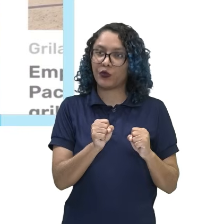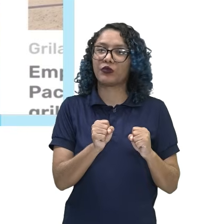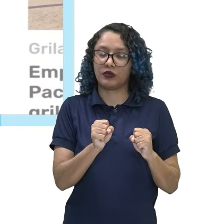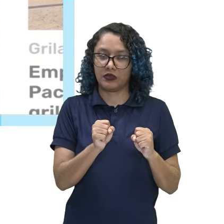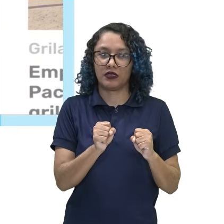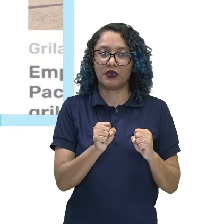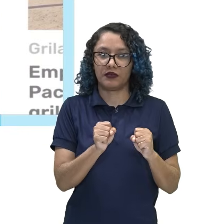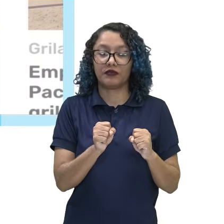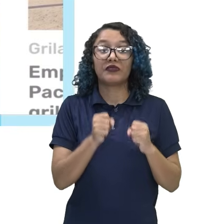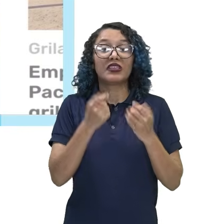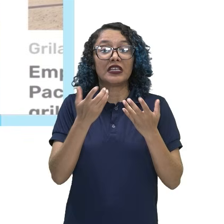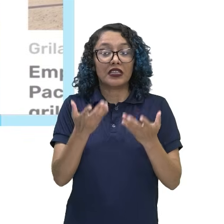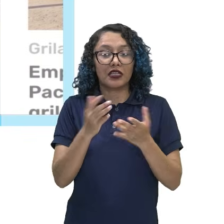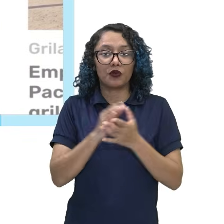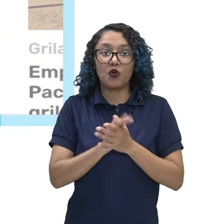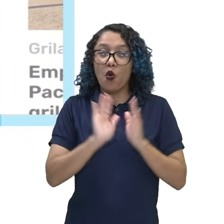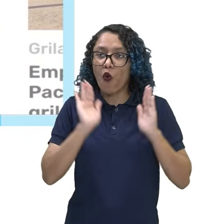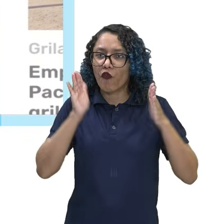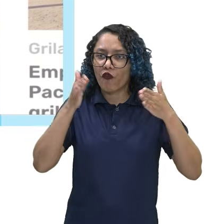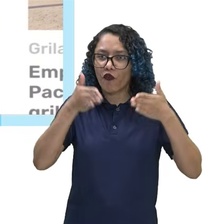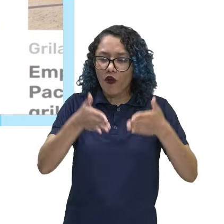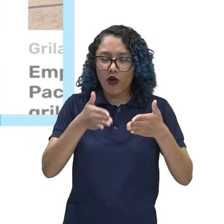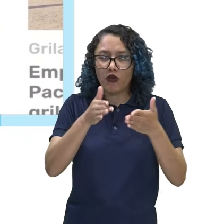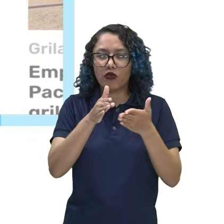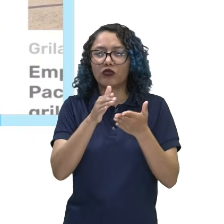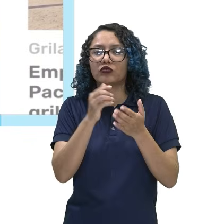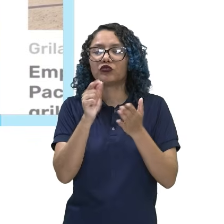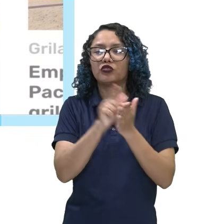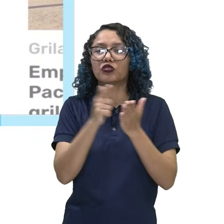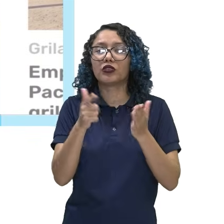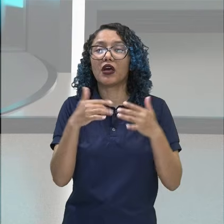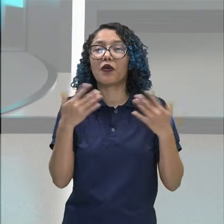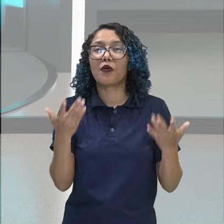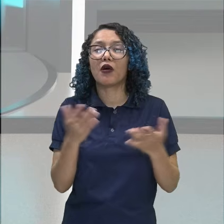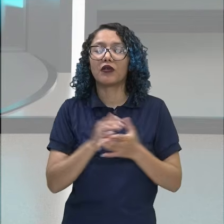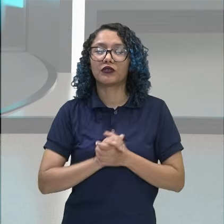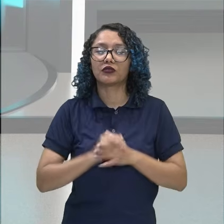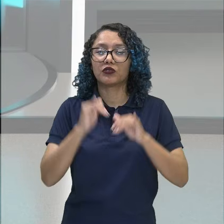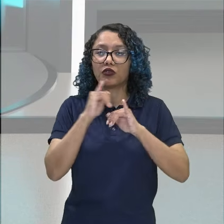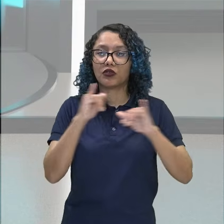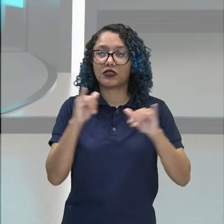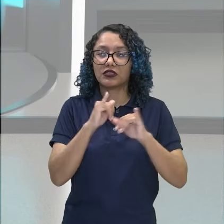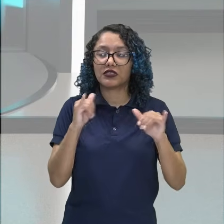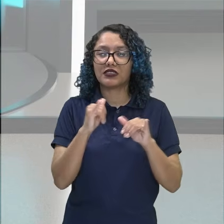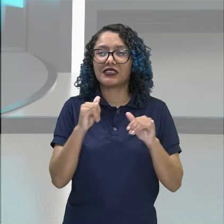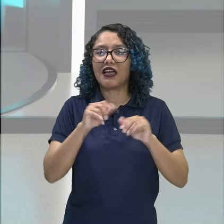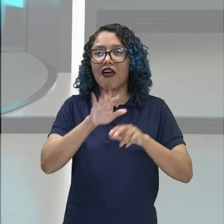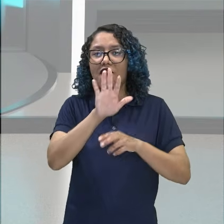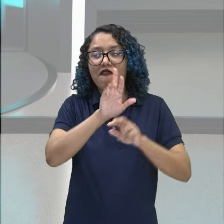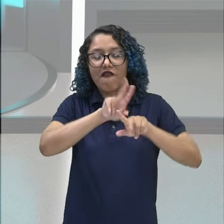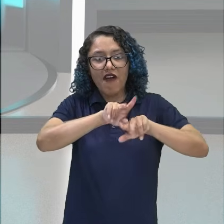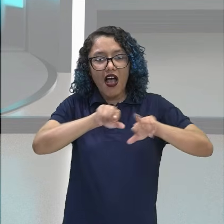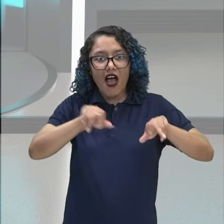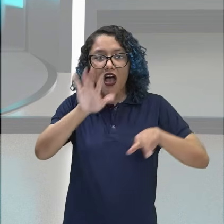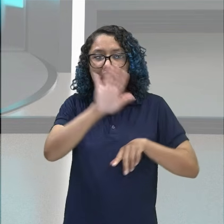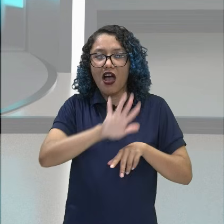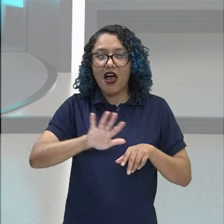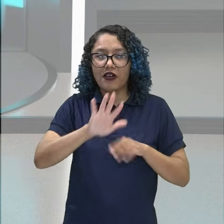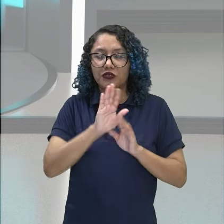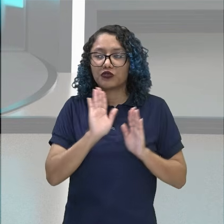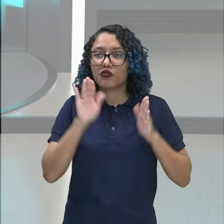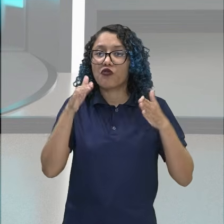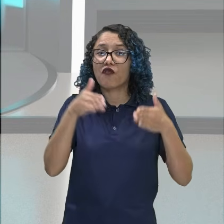desse jornal, o que é notícia? Aquilo, temáticas variadas, acontecimentos variados que tenham relação aí com a